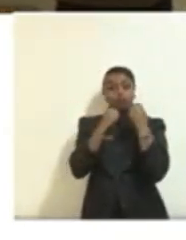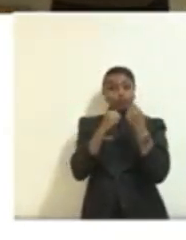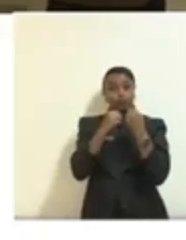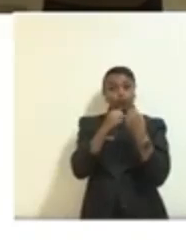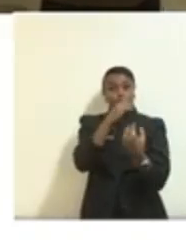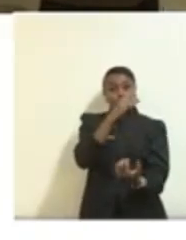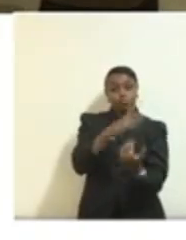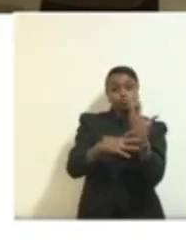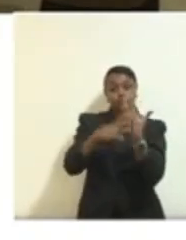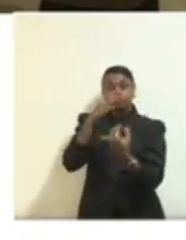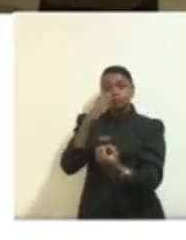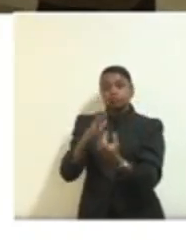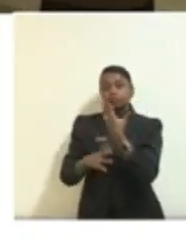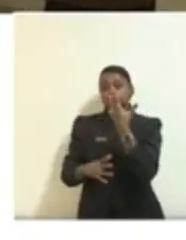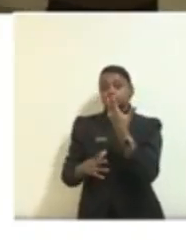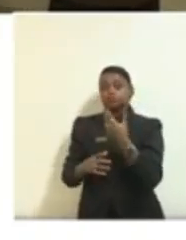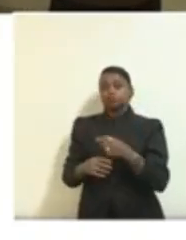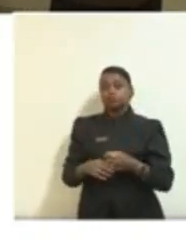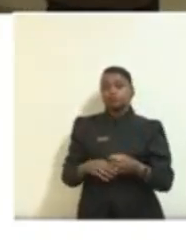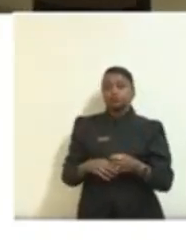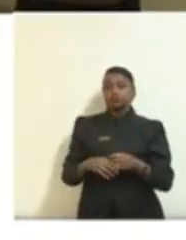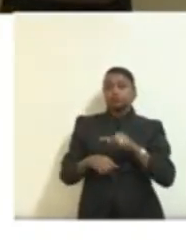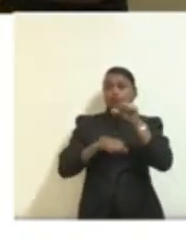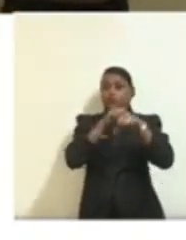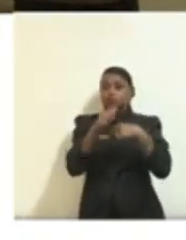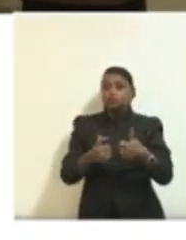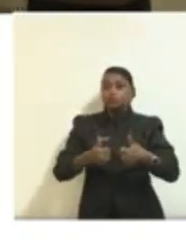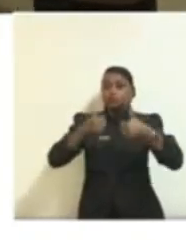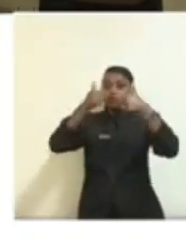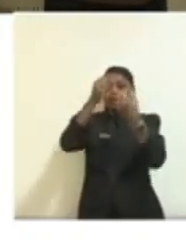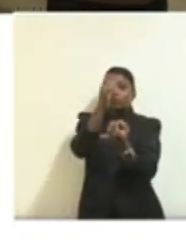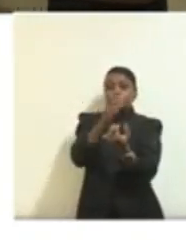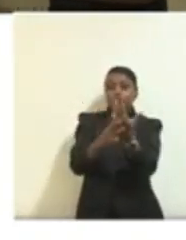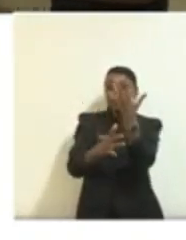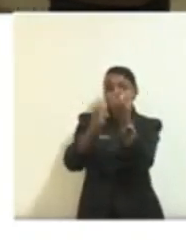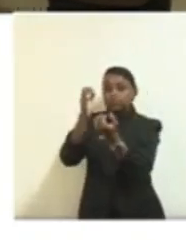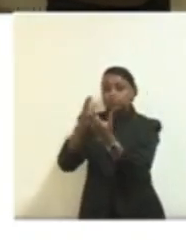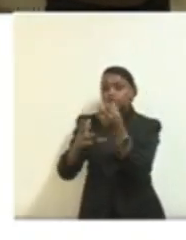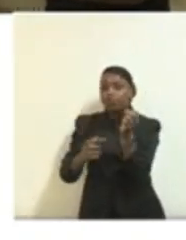efeitos, né, de riqueza, que é a riqueza de plantas,